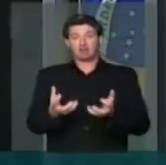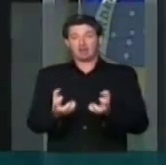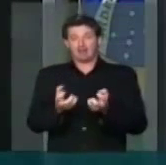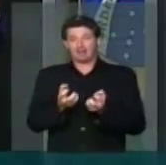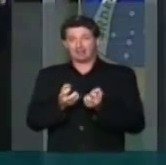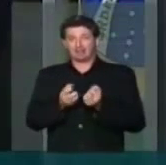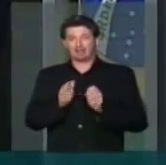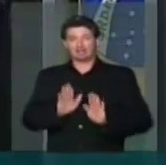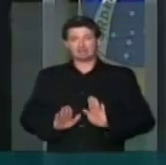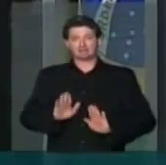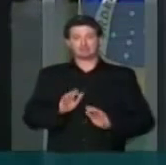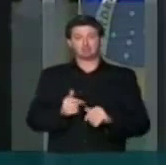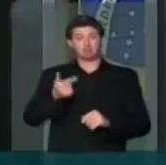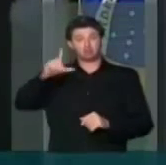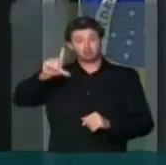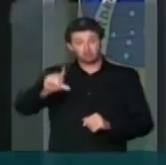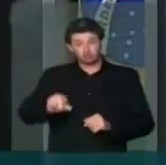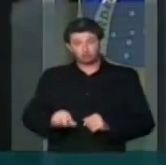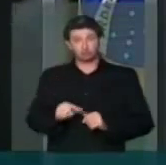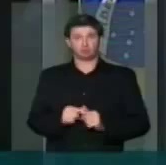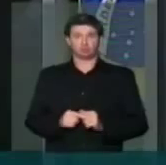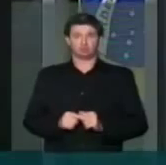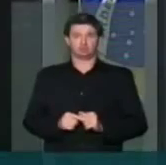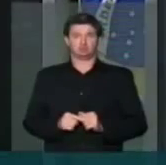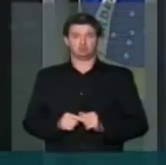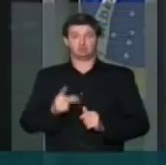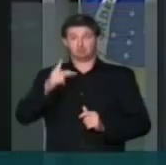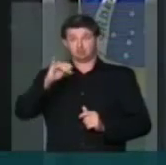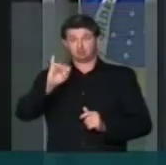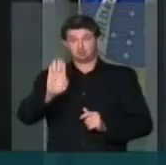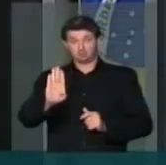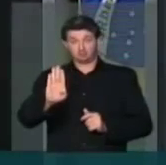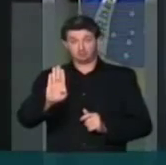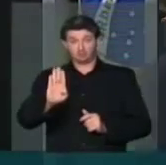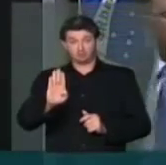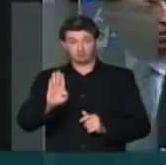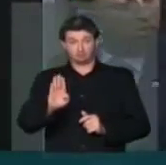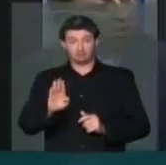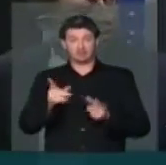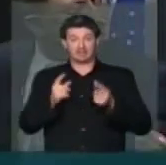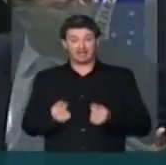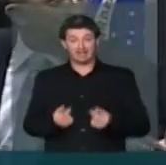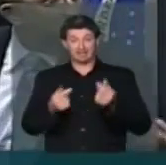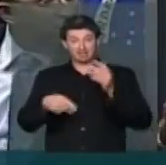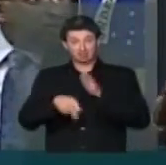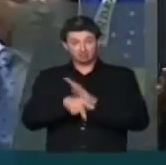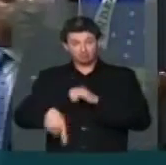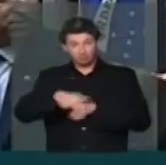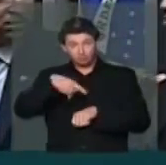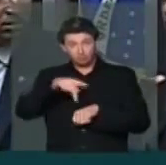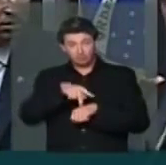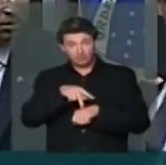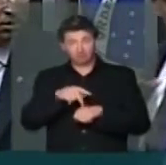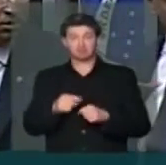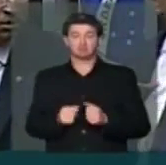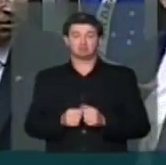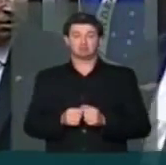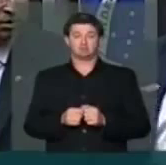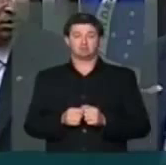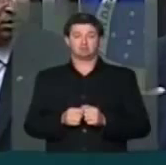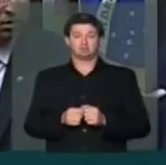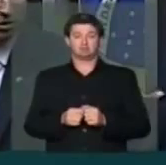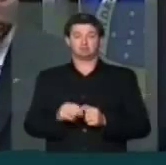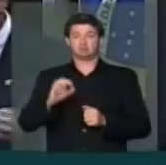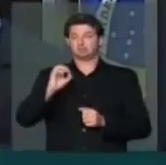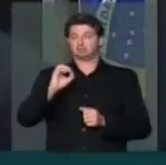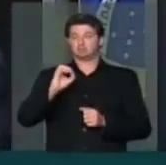retração, numa diminuição do PIB, das riquezas produzidas pelos brasileiros,